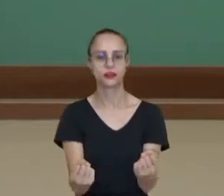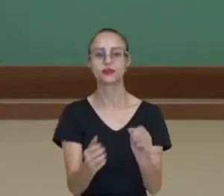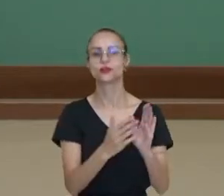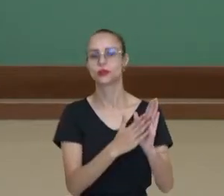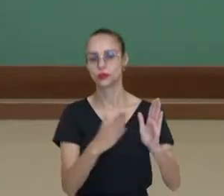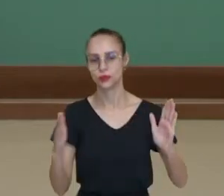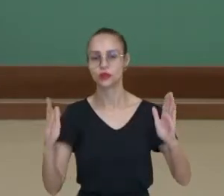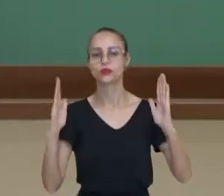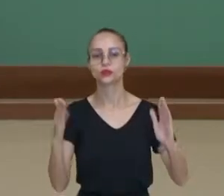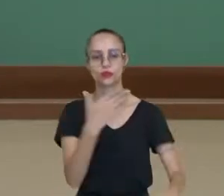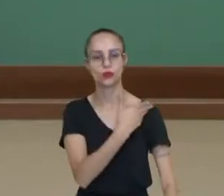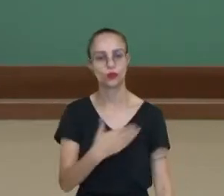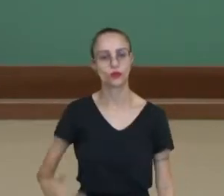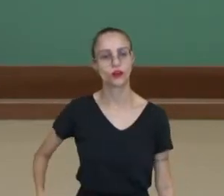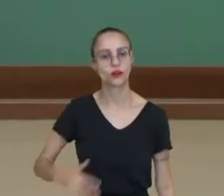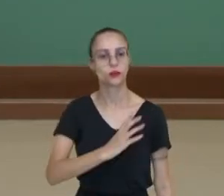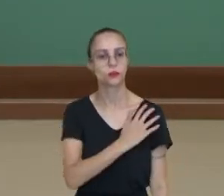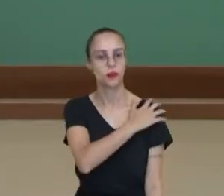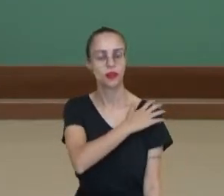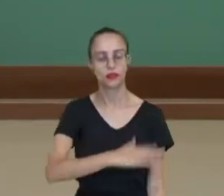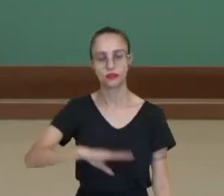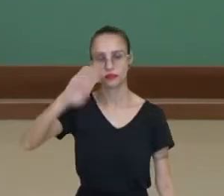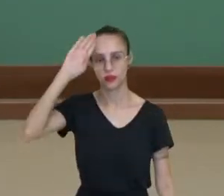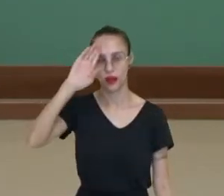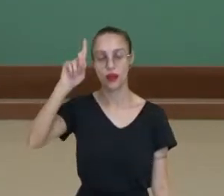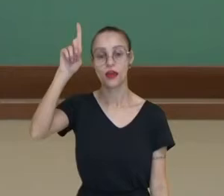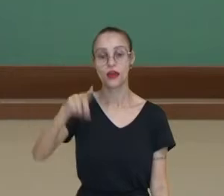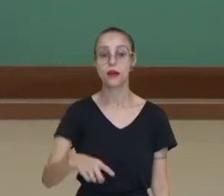governo militar e foi editado em